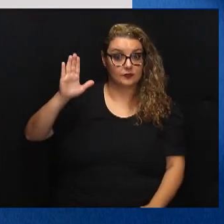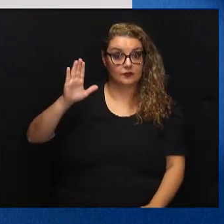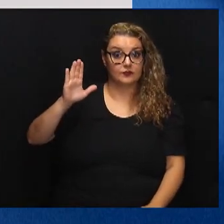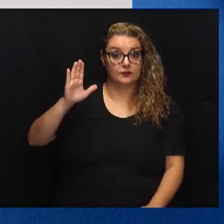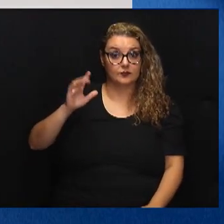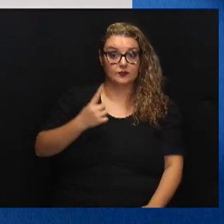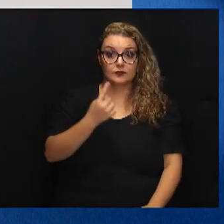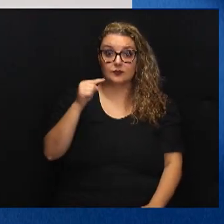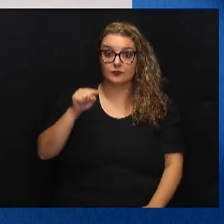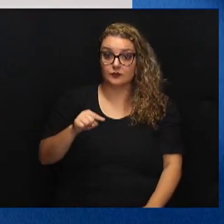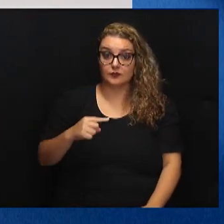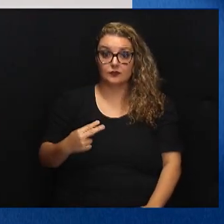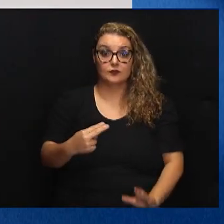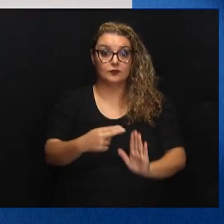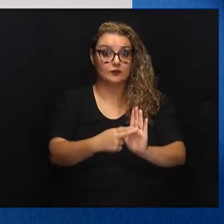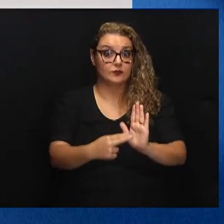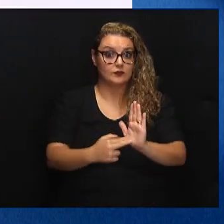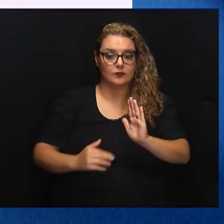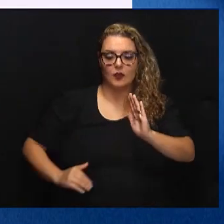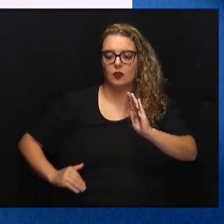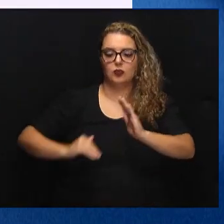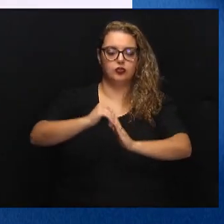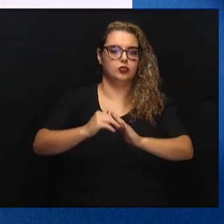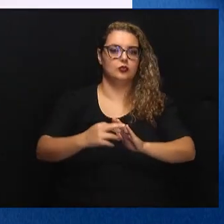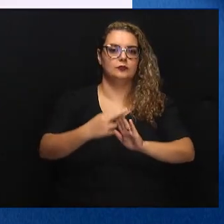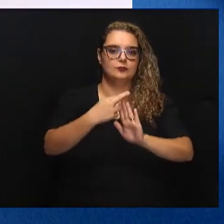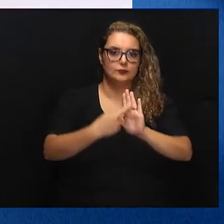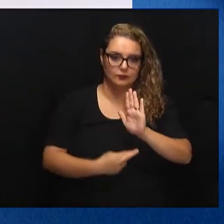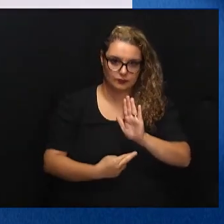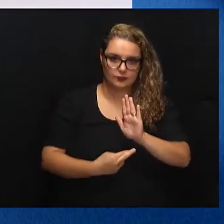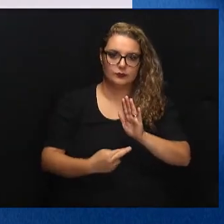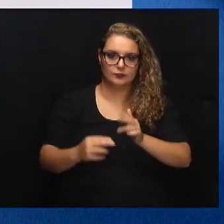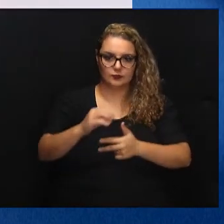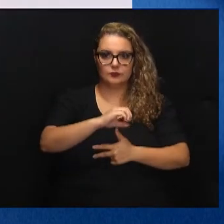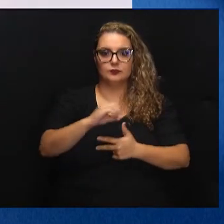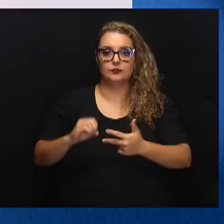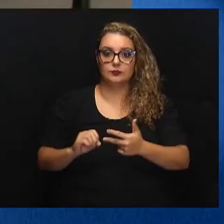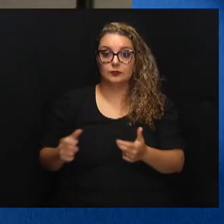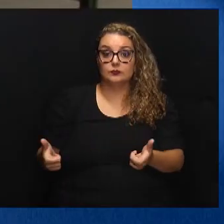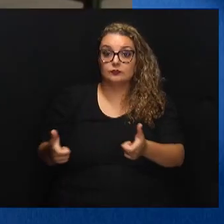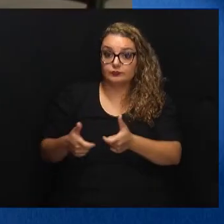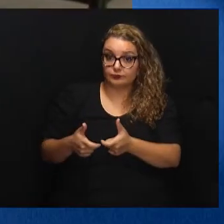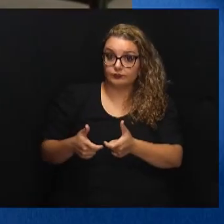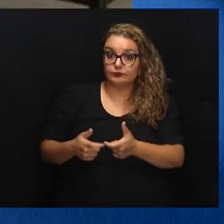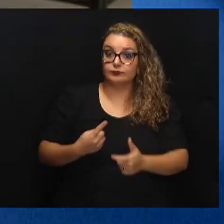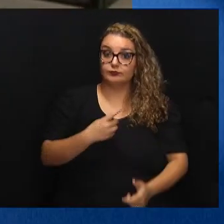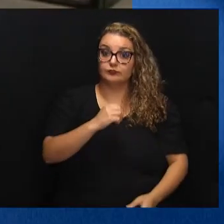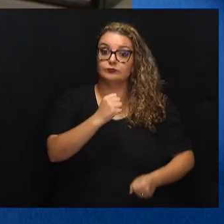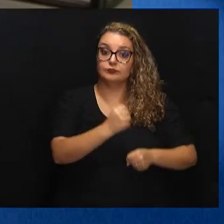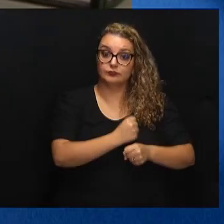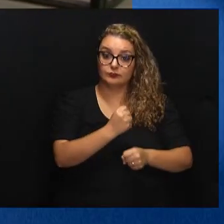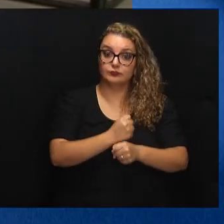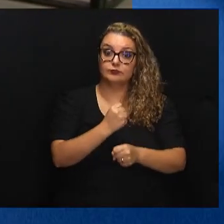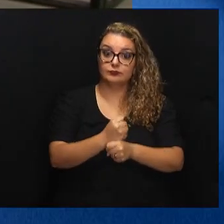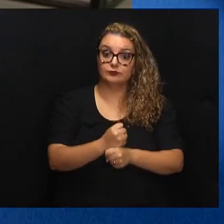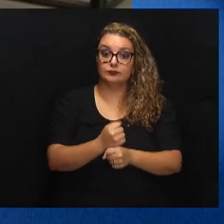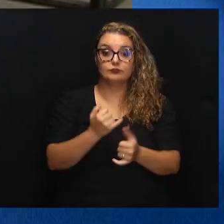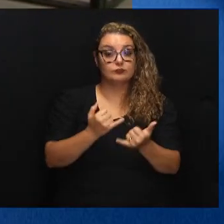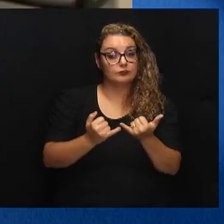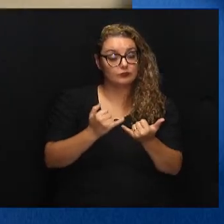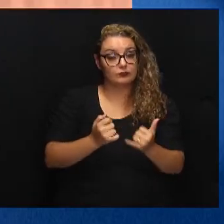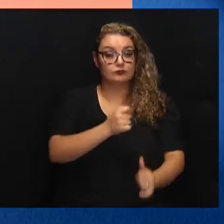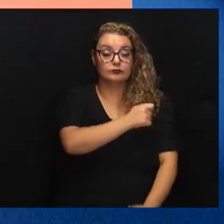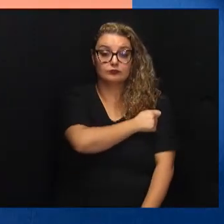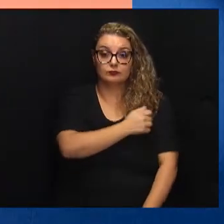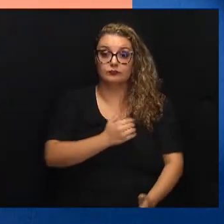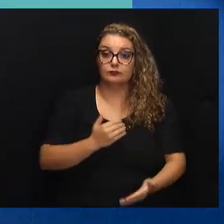1000 nota máxima na redação do Enem é o menor dos últimos 10 anos. Mas média geral dos estudantes